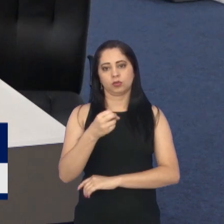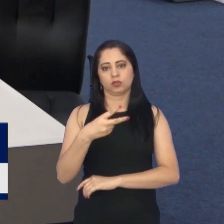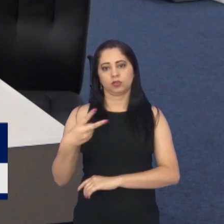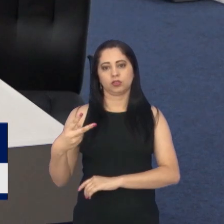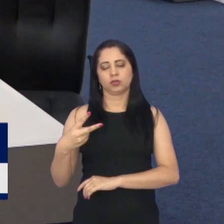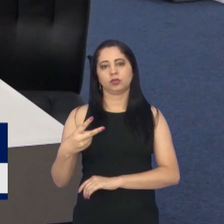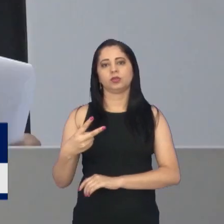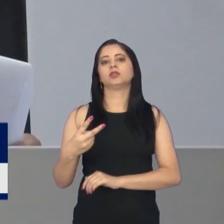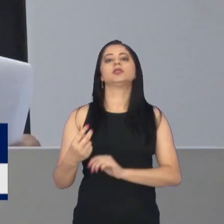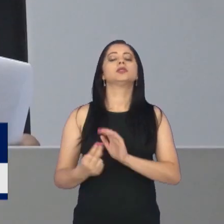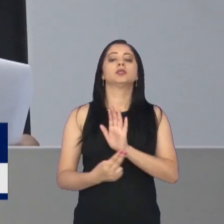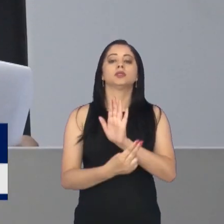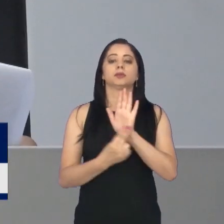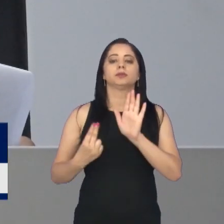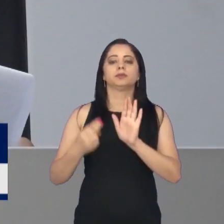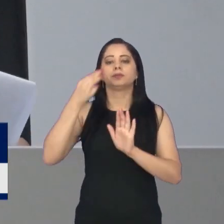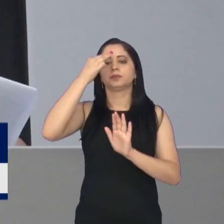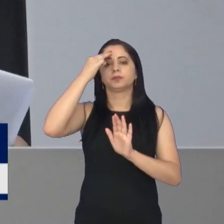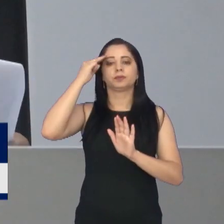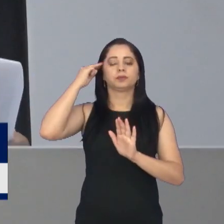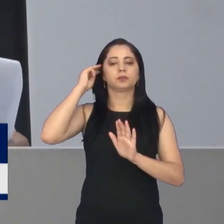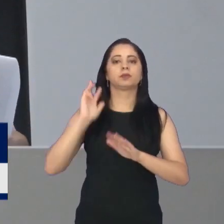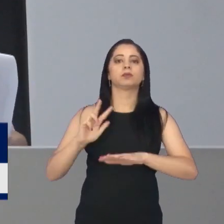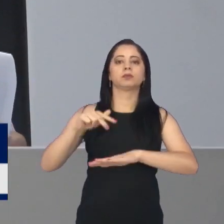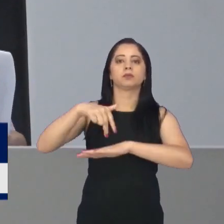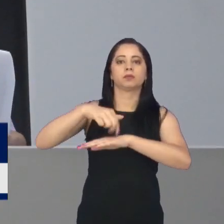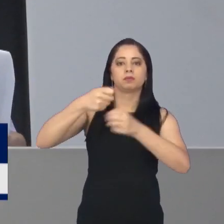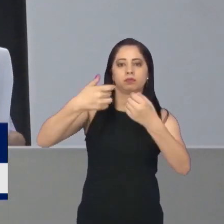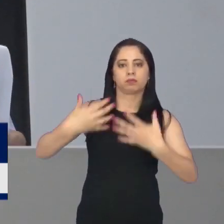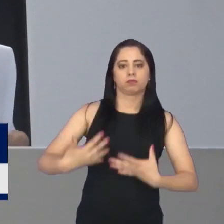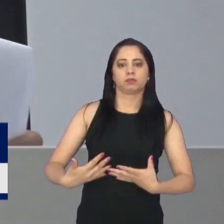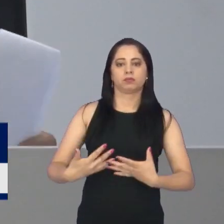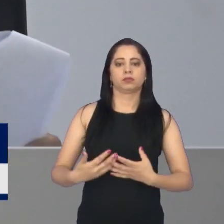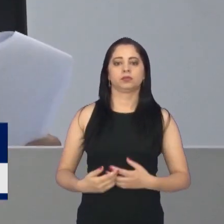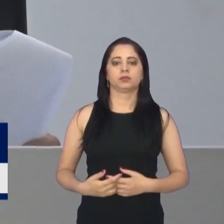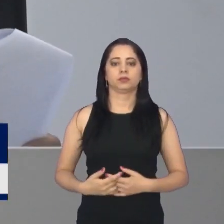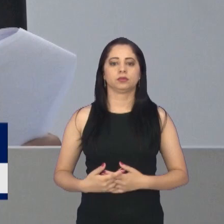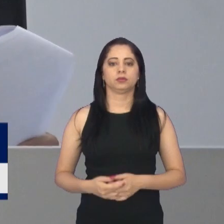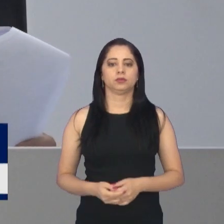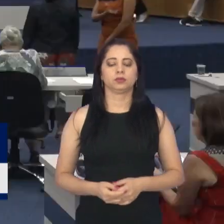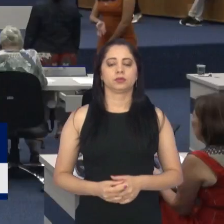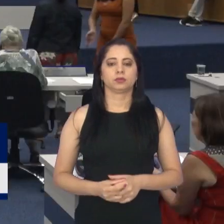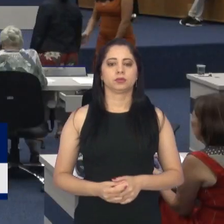263/2022, de autoria do vereador Marcelo Garcia, inscrito para falar no processo.